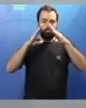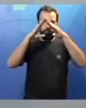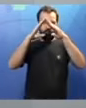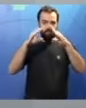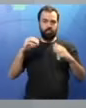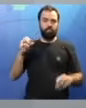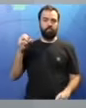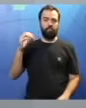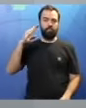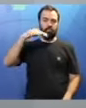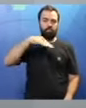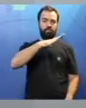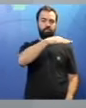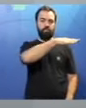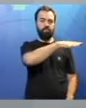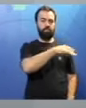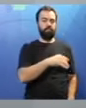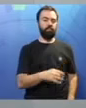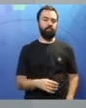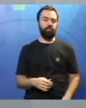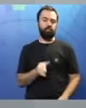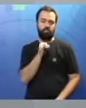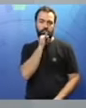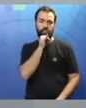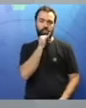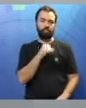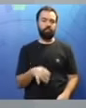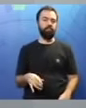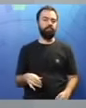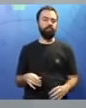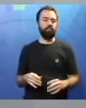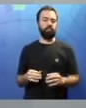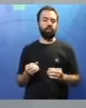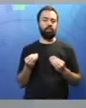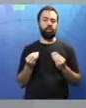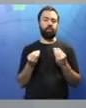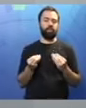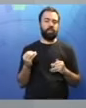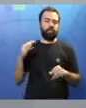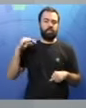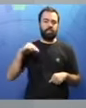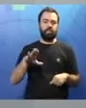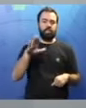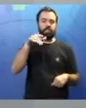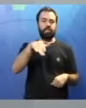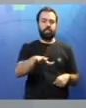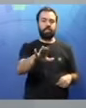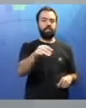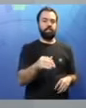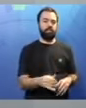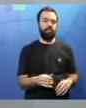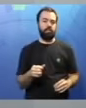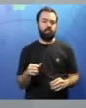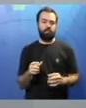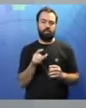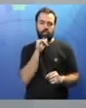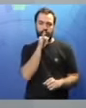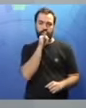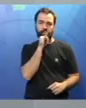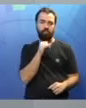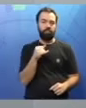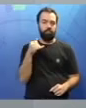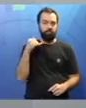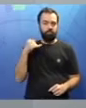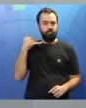ondas eletromagnéticas, que é um exemplo de como as ondas são transmitidas, por exemplo, a de celular, a de rádio e a de TV.